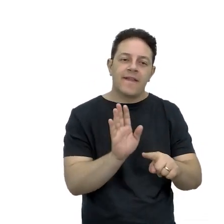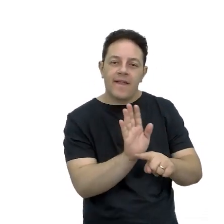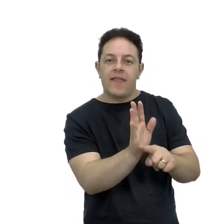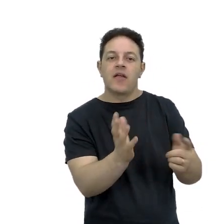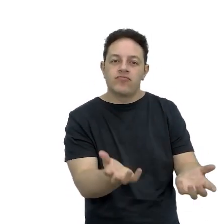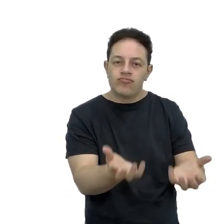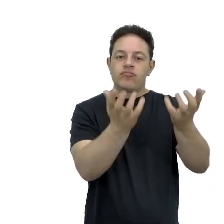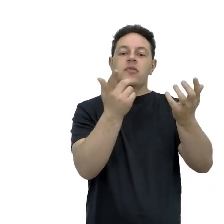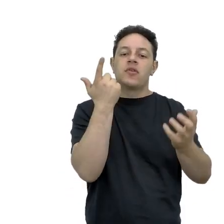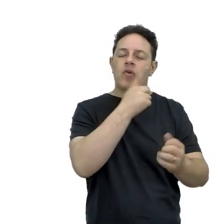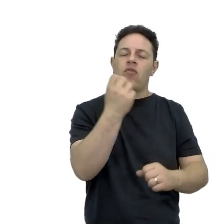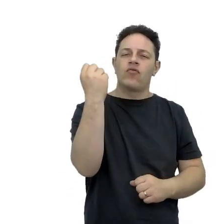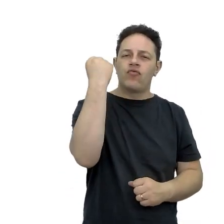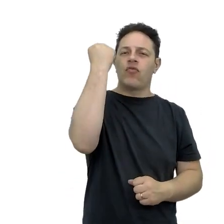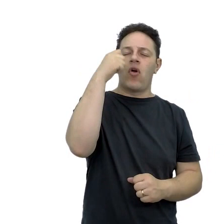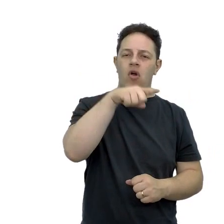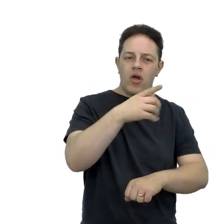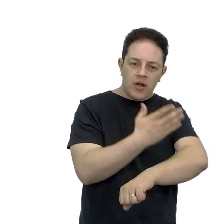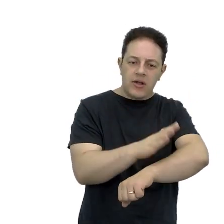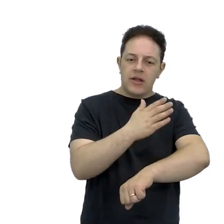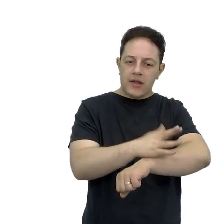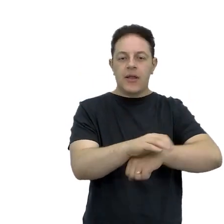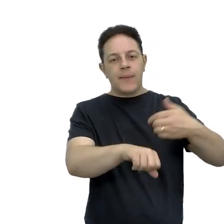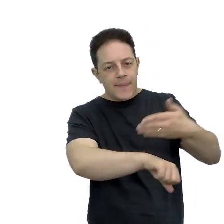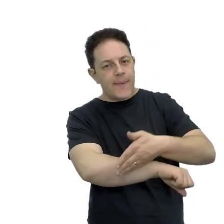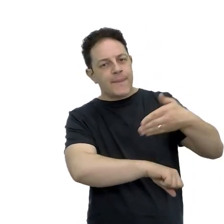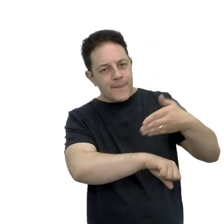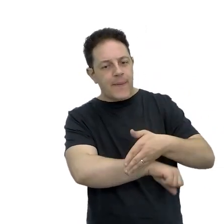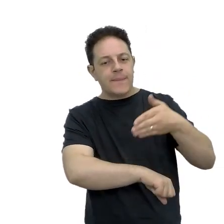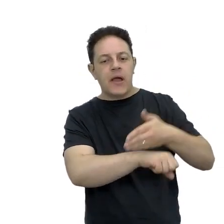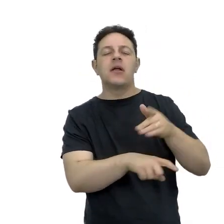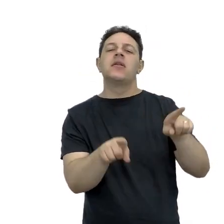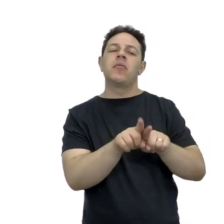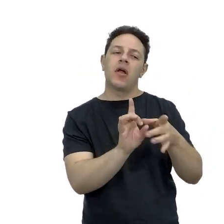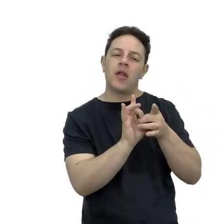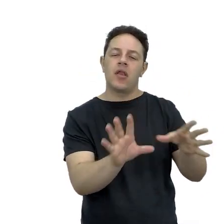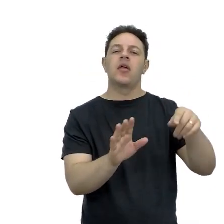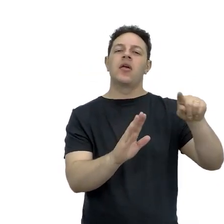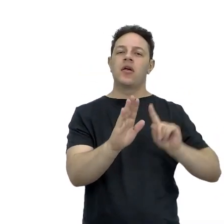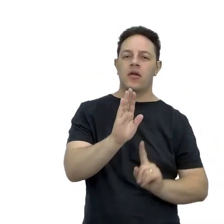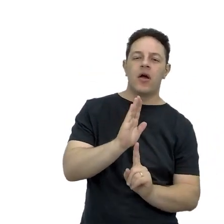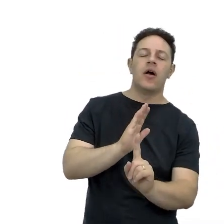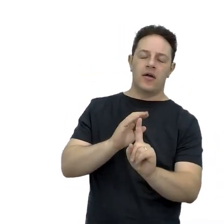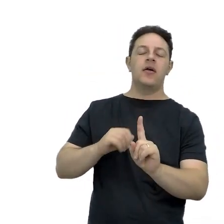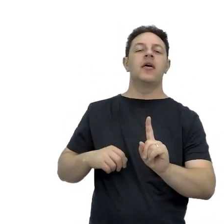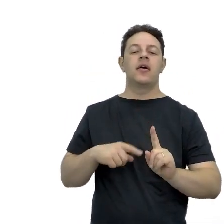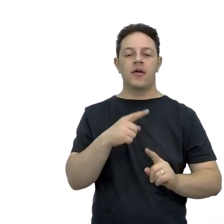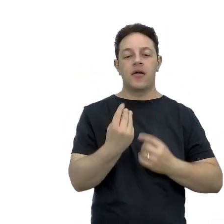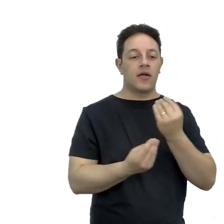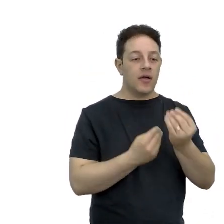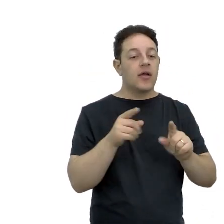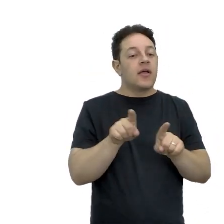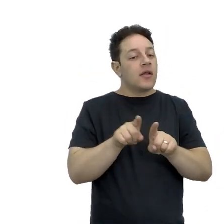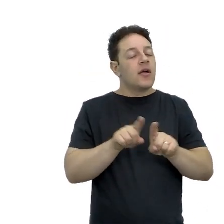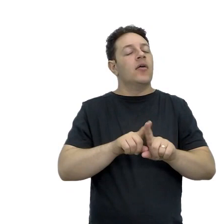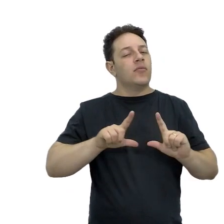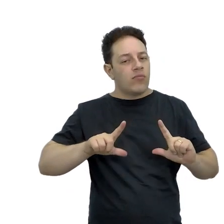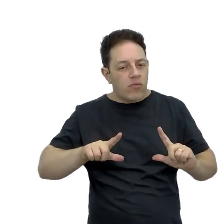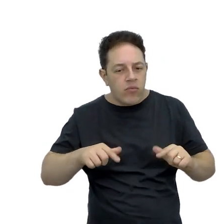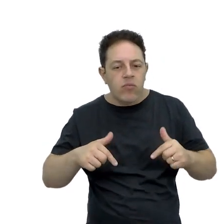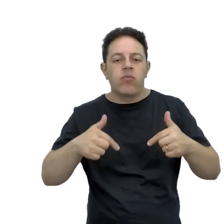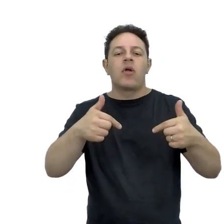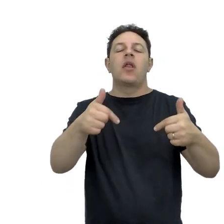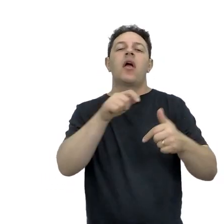e potencializar a participação, a autonomia, as interações e o engajamento